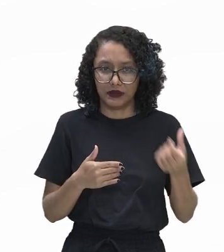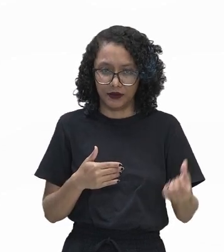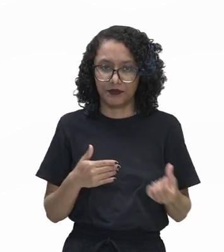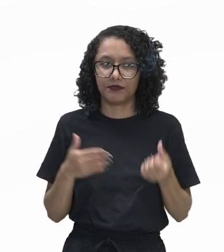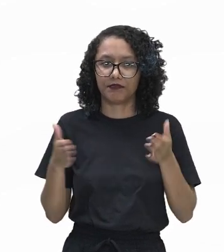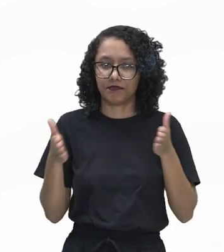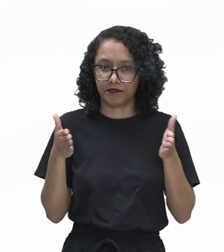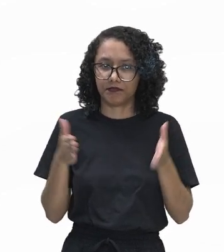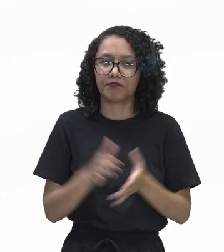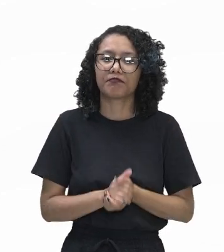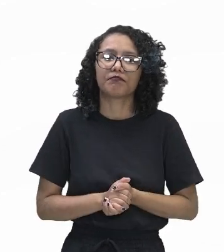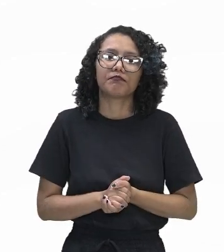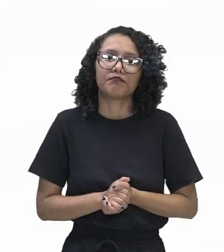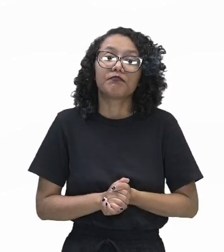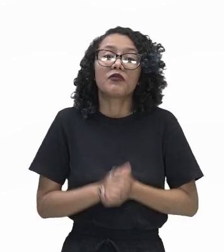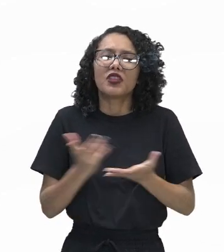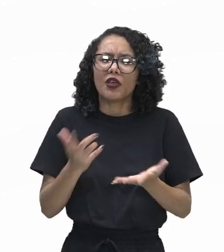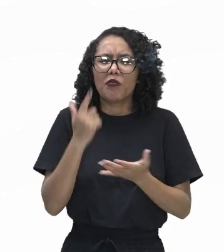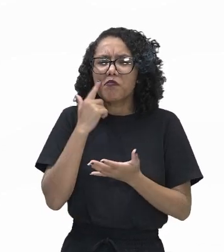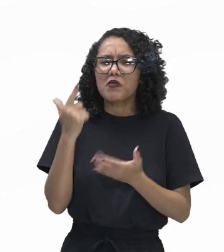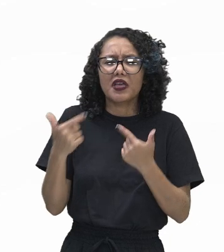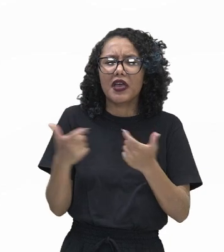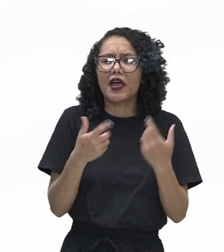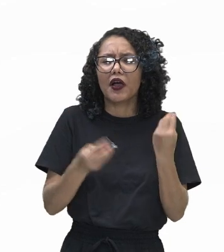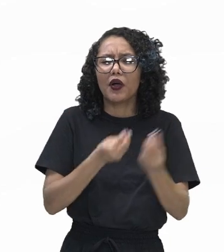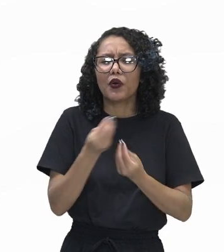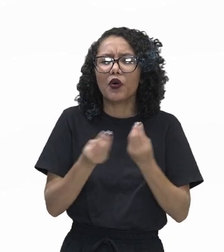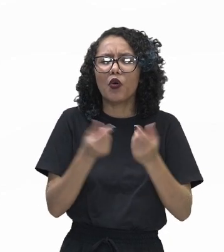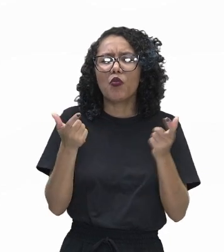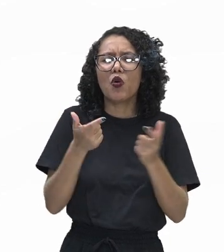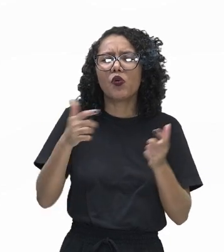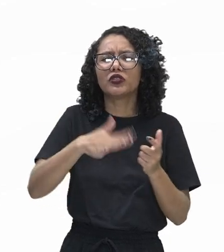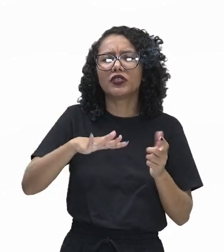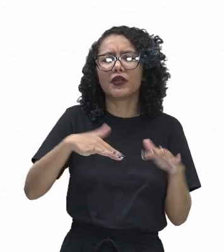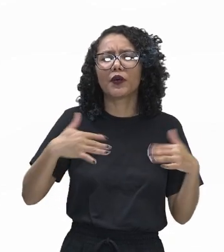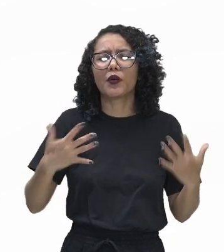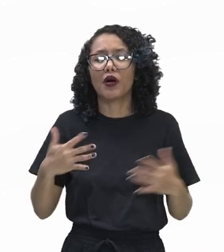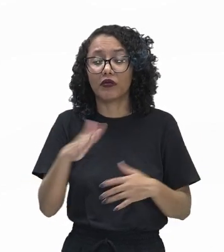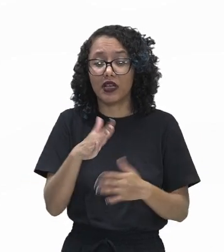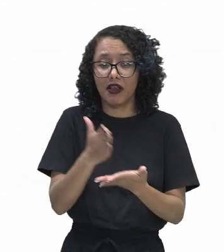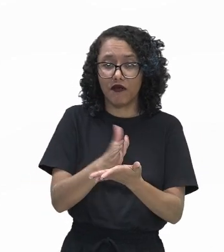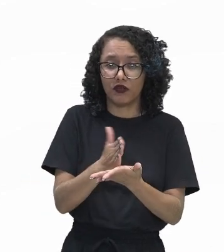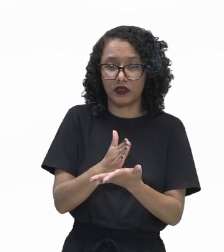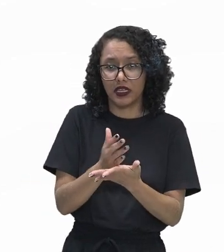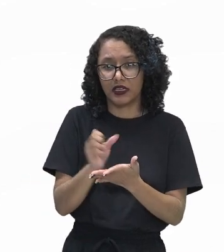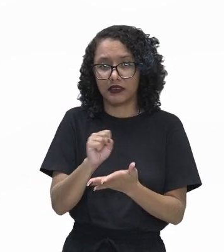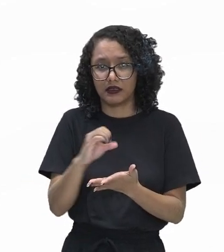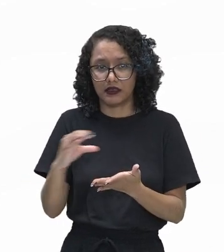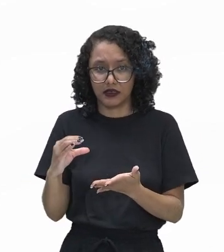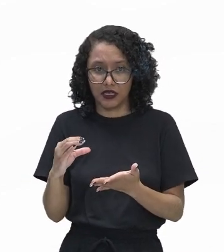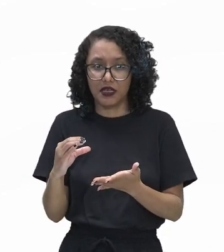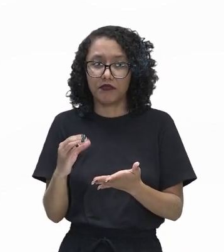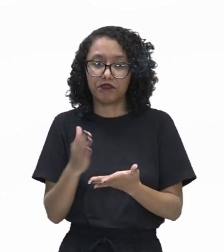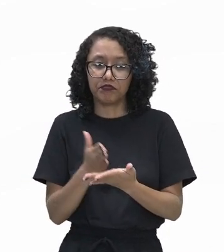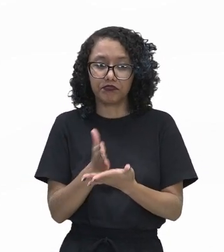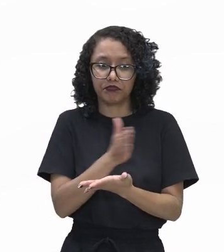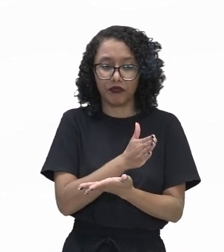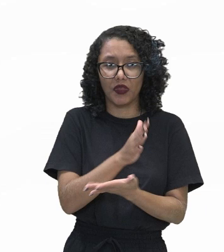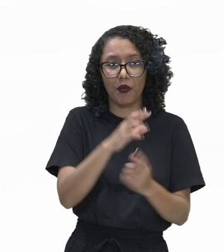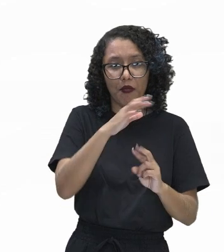1916. A Guerra do Contestado ocorreu na região de fronteira entre Santa Catarina e